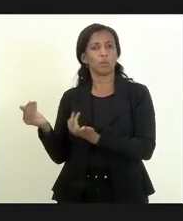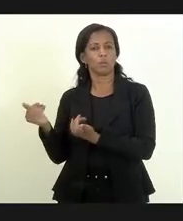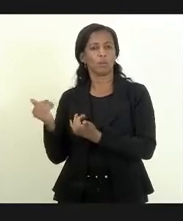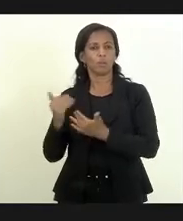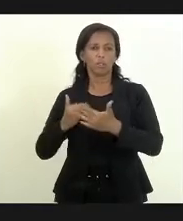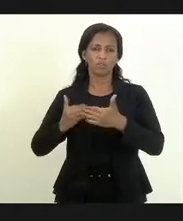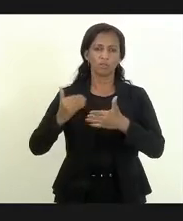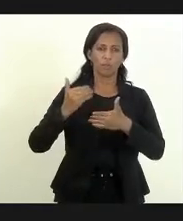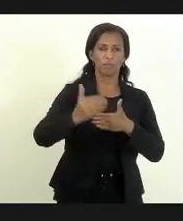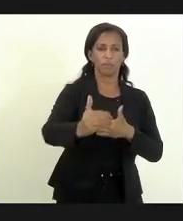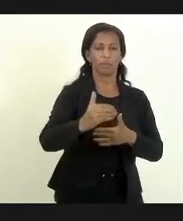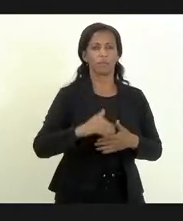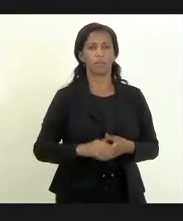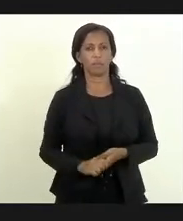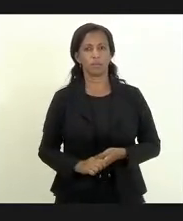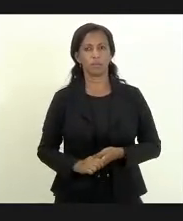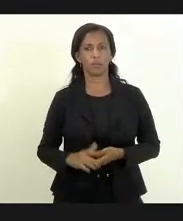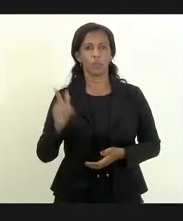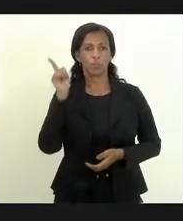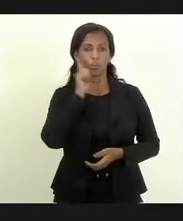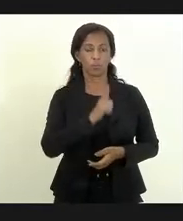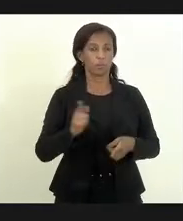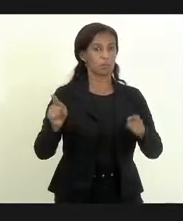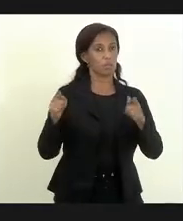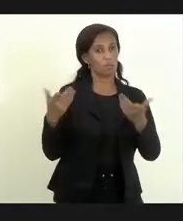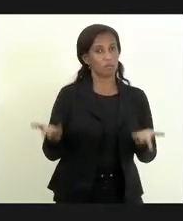avance, né, conseguindo aí